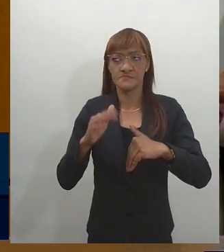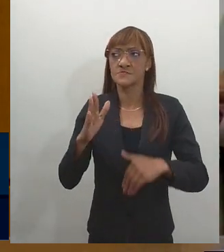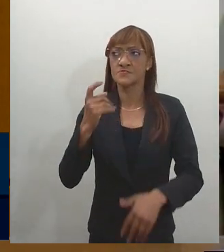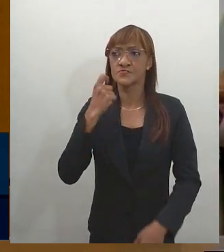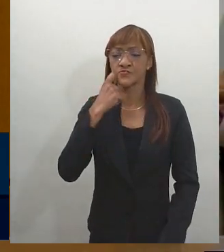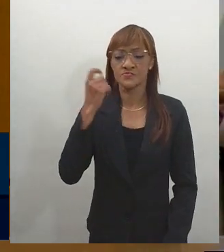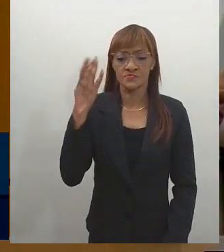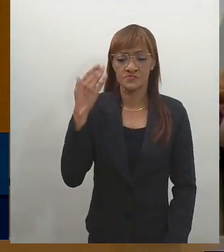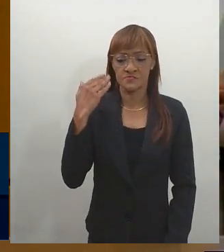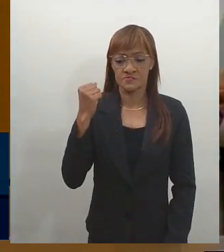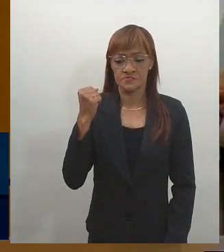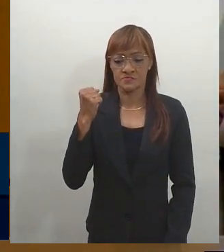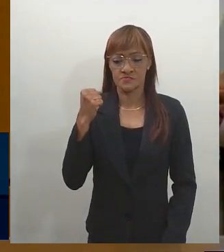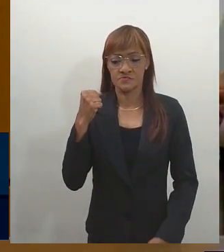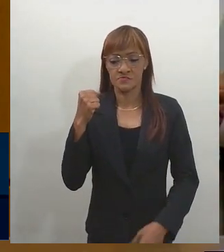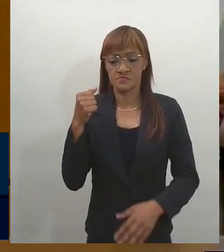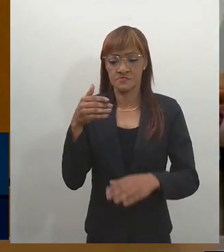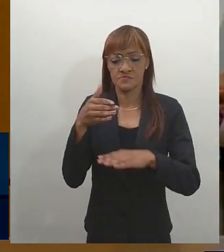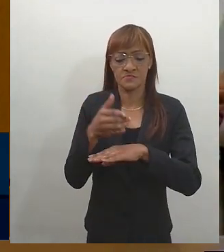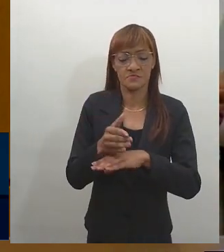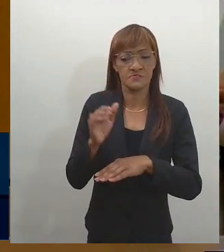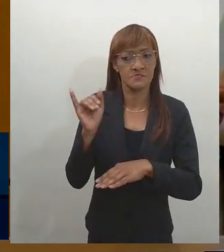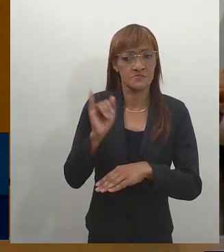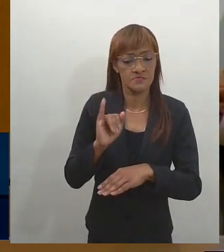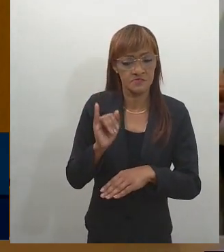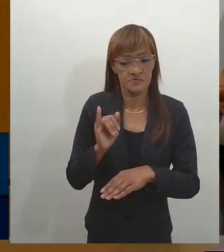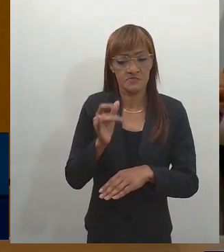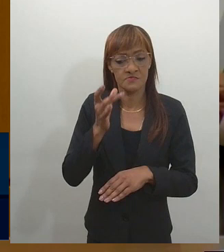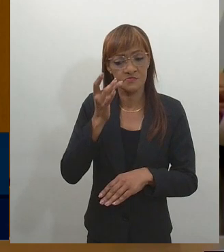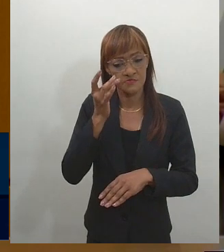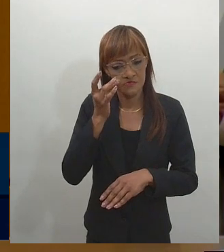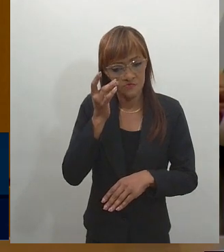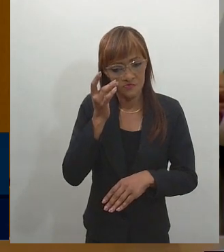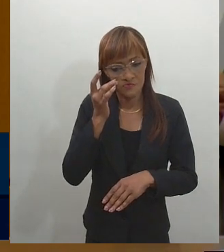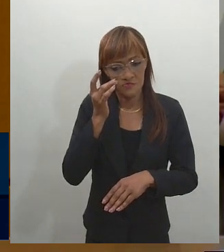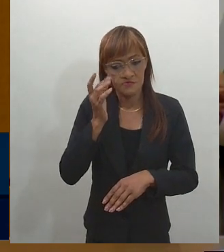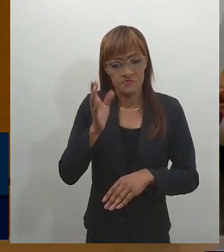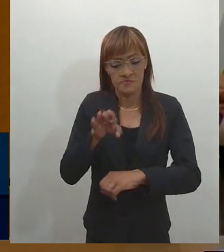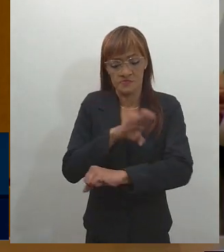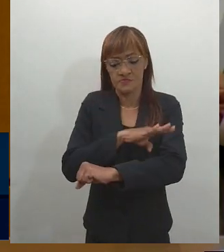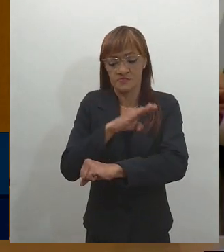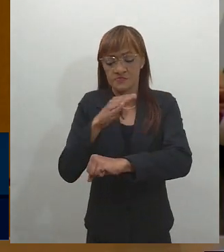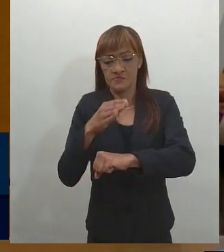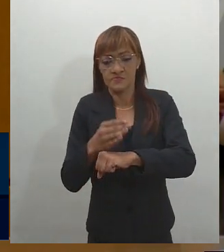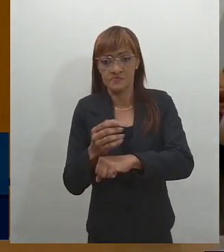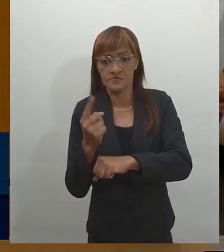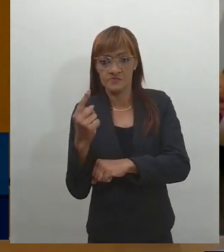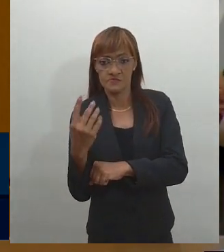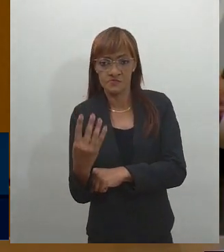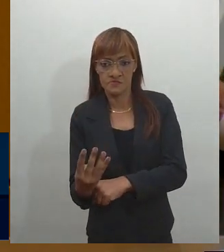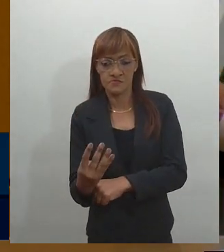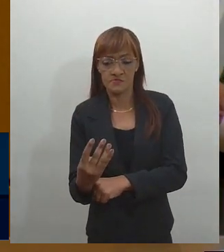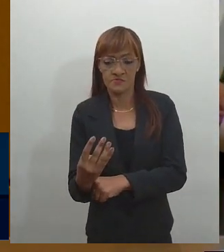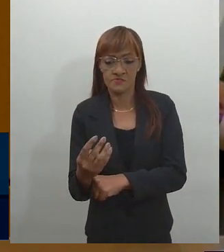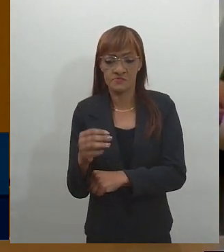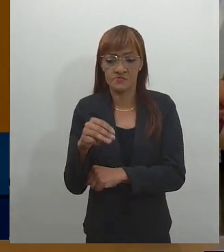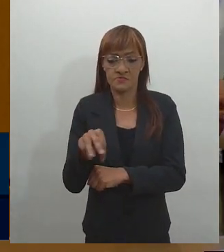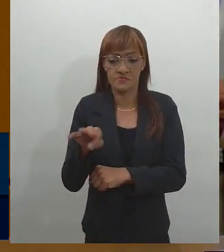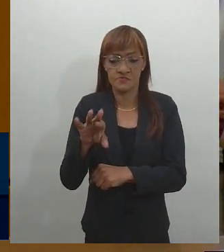Itabaianinha, foi no local, é uma ponte de 14 metros, engenheiro deputado Garibaldi, que foi dado ordem de serviço em